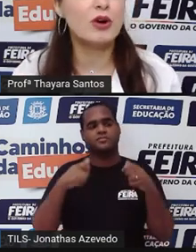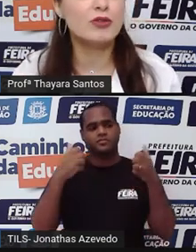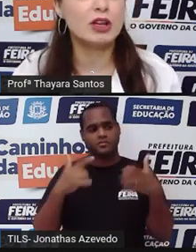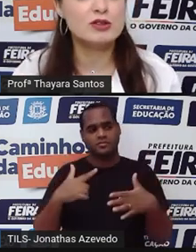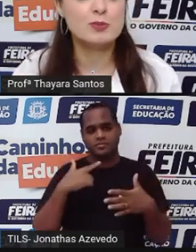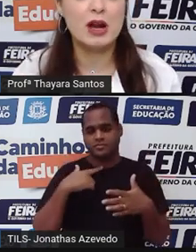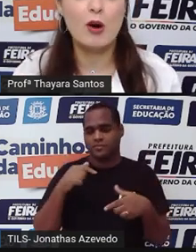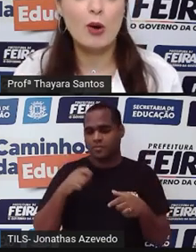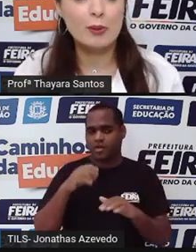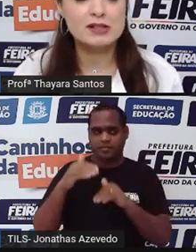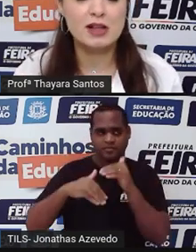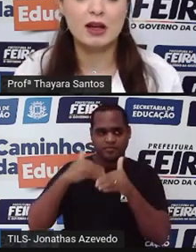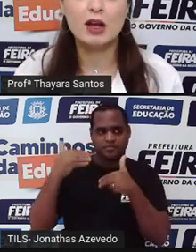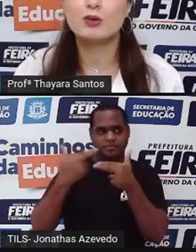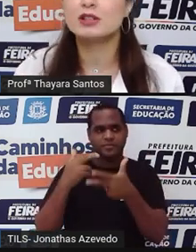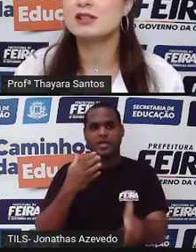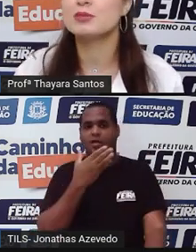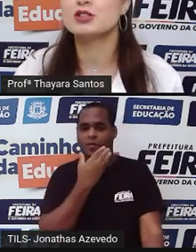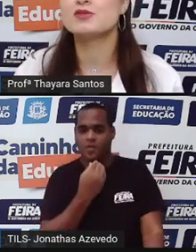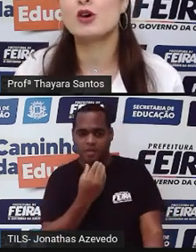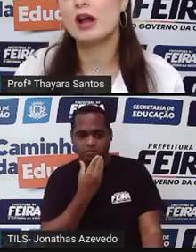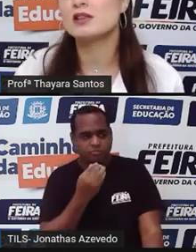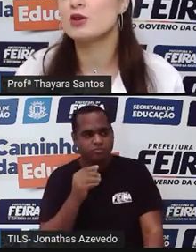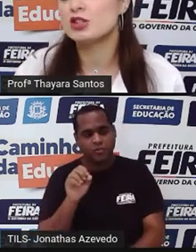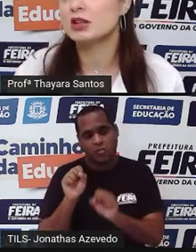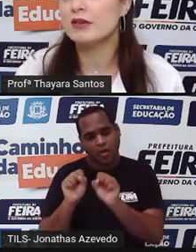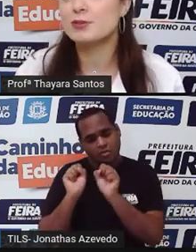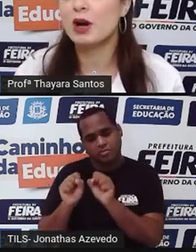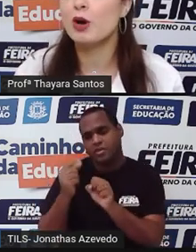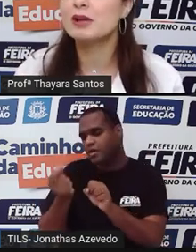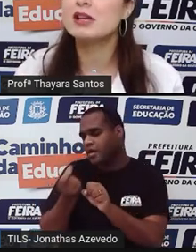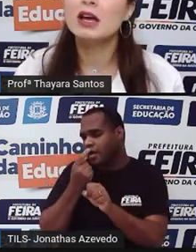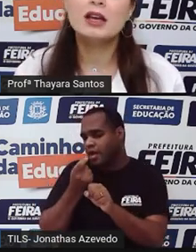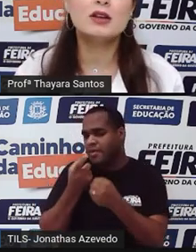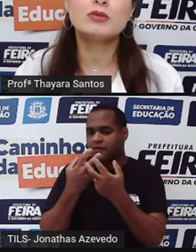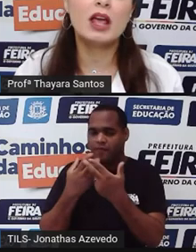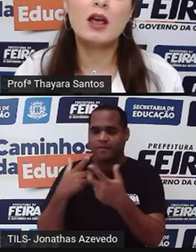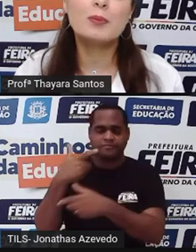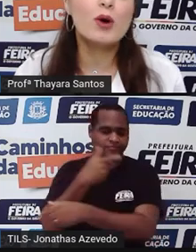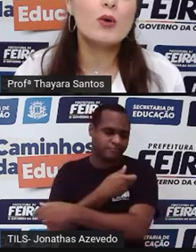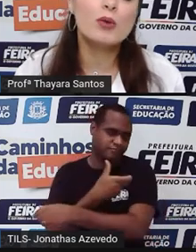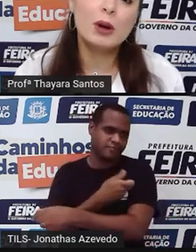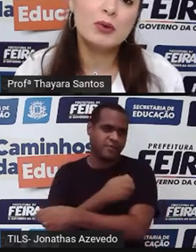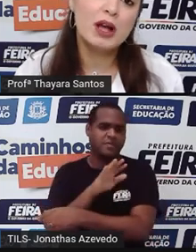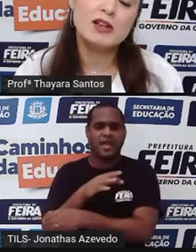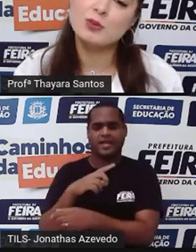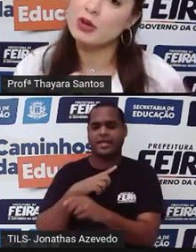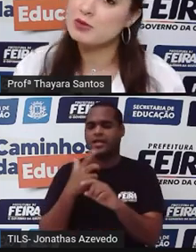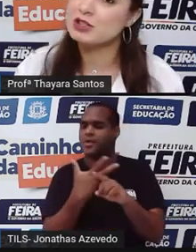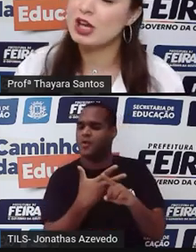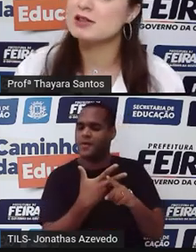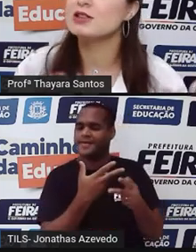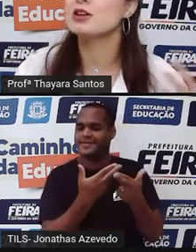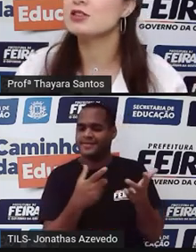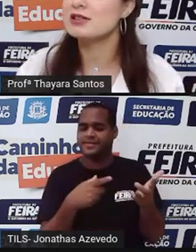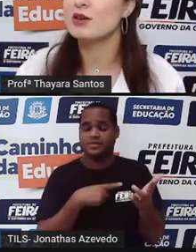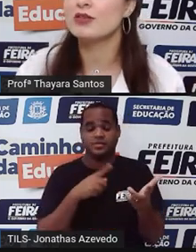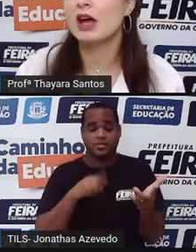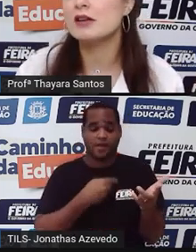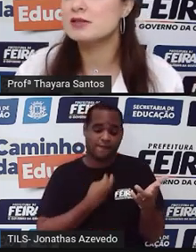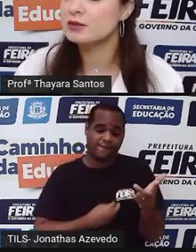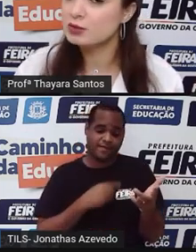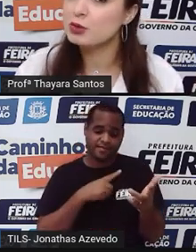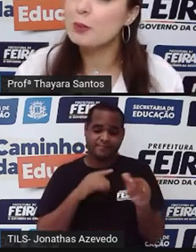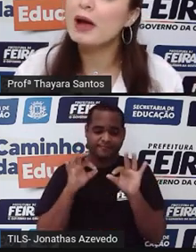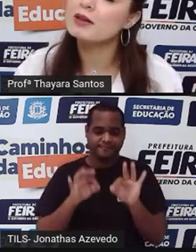que eles sejam desenvolvidos para homens né Outra ceptivos orais ou injetáveis para homens e não tenha procura por eles porque os que já existem